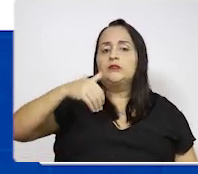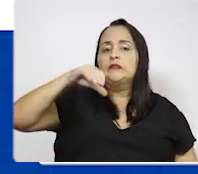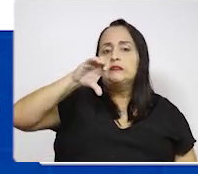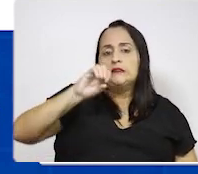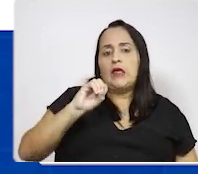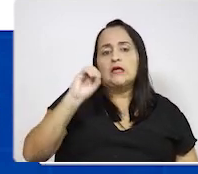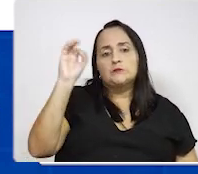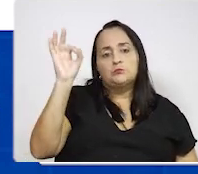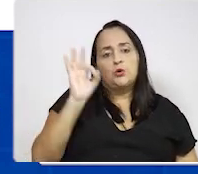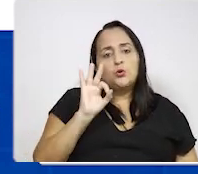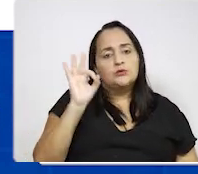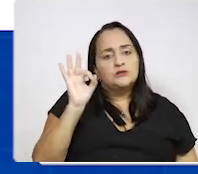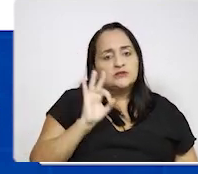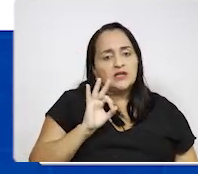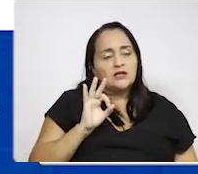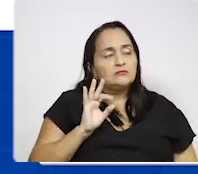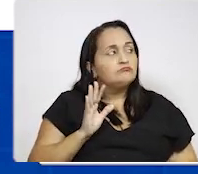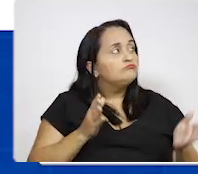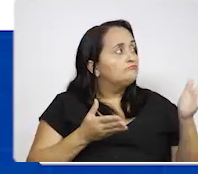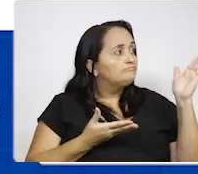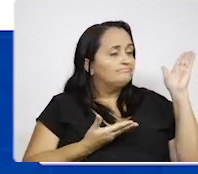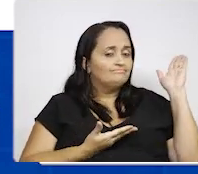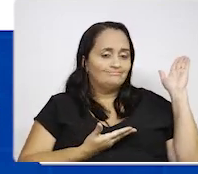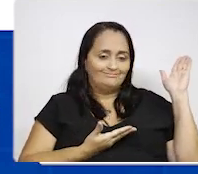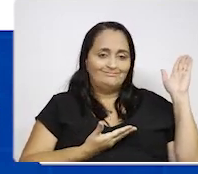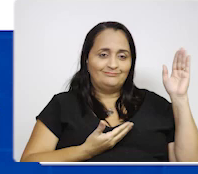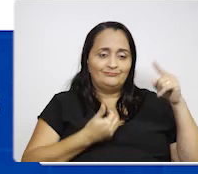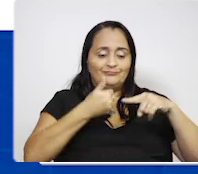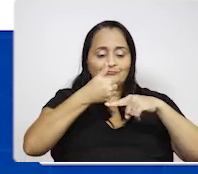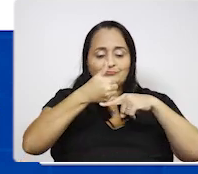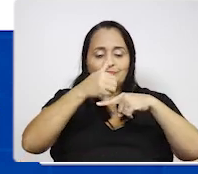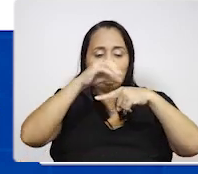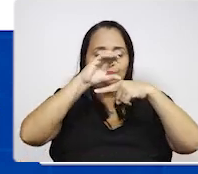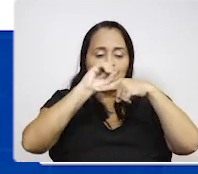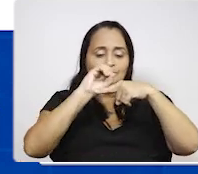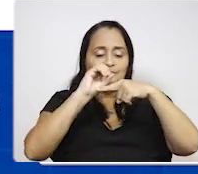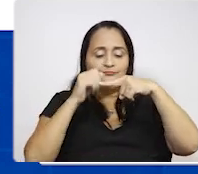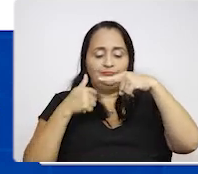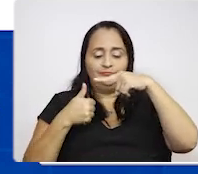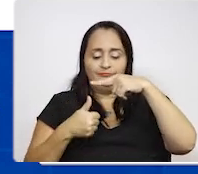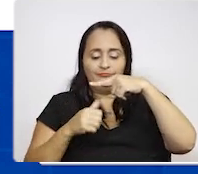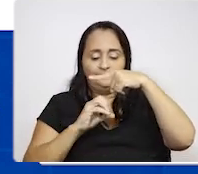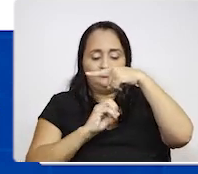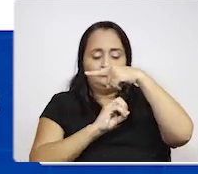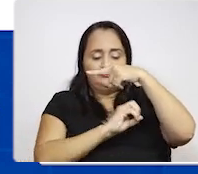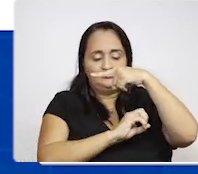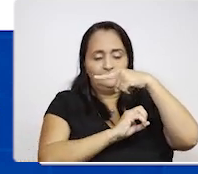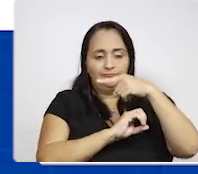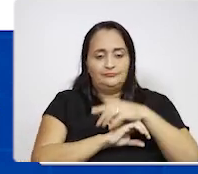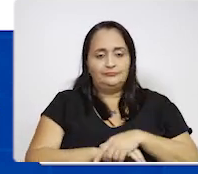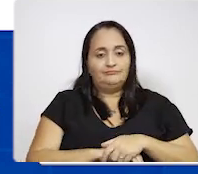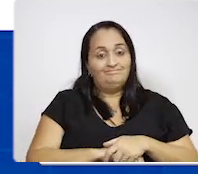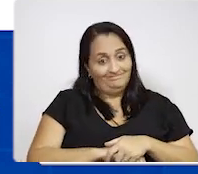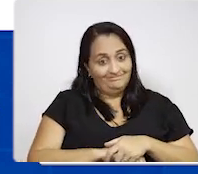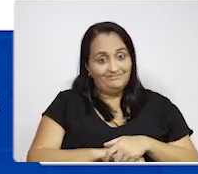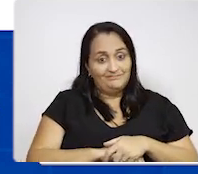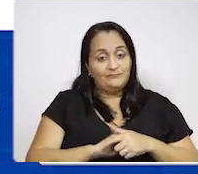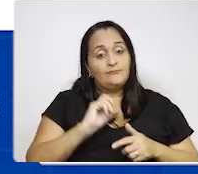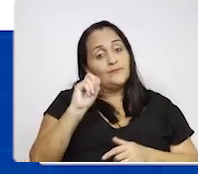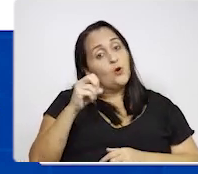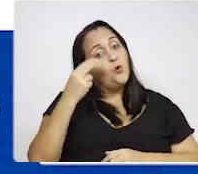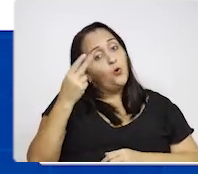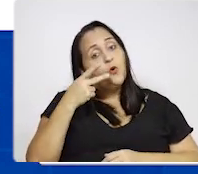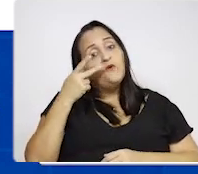estar representando essa fração aqui. 10 por 100 ou 10